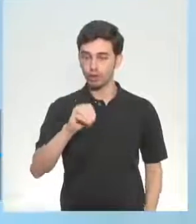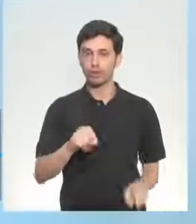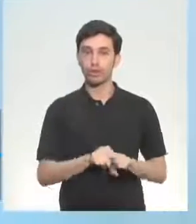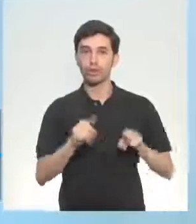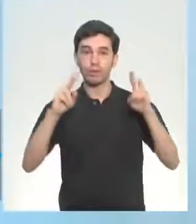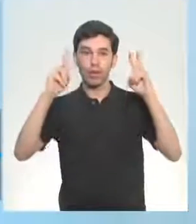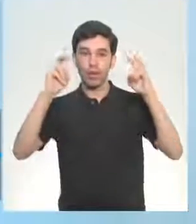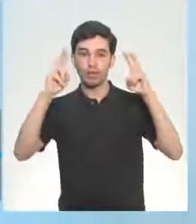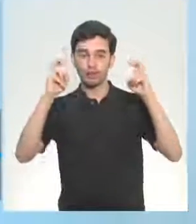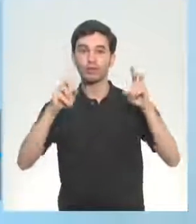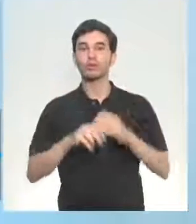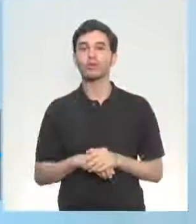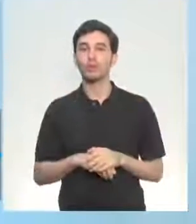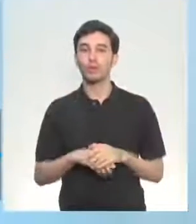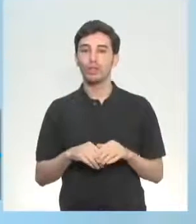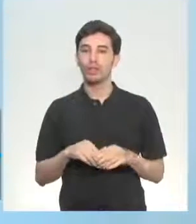assunto,